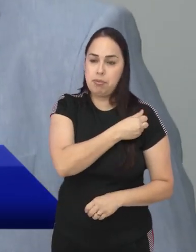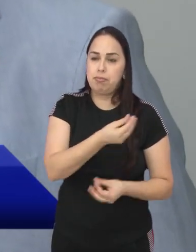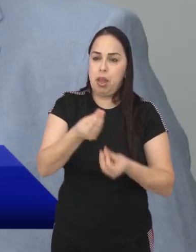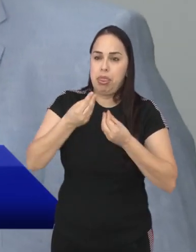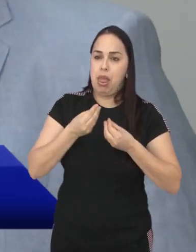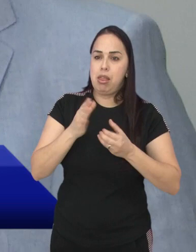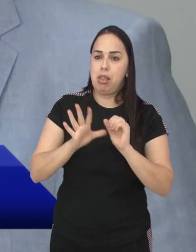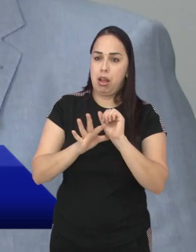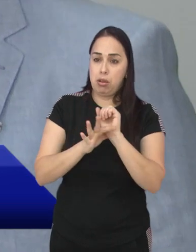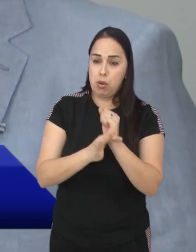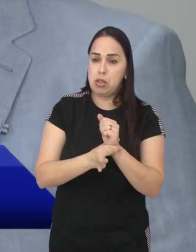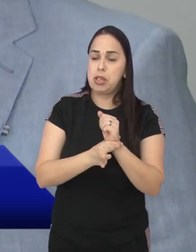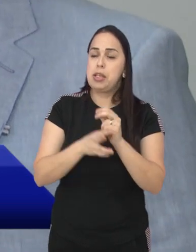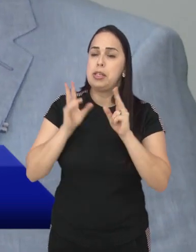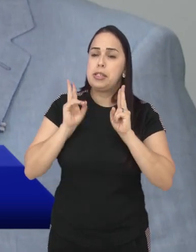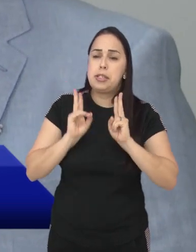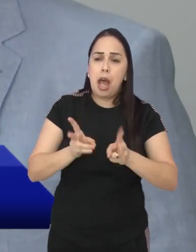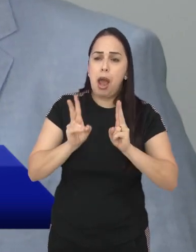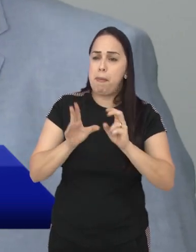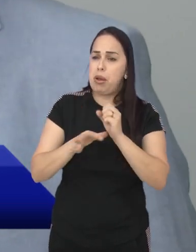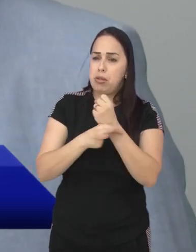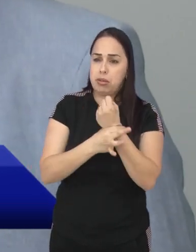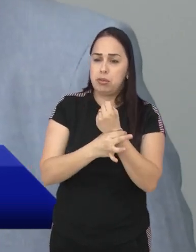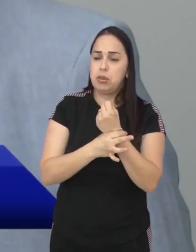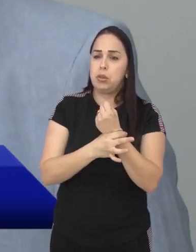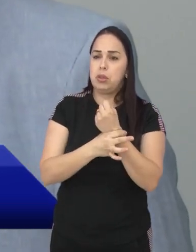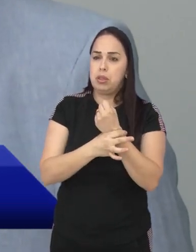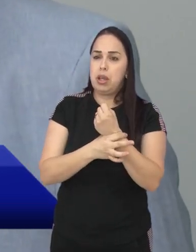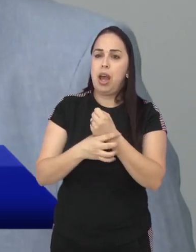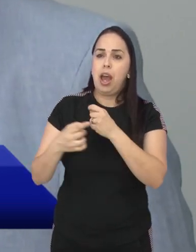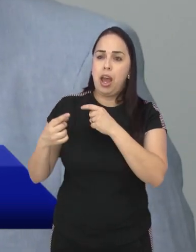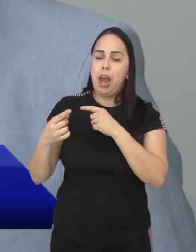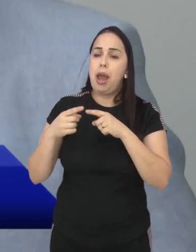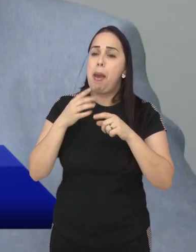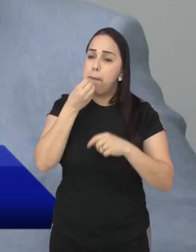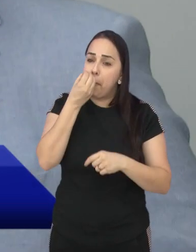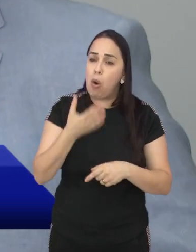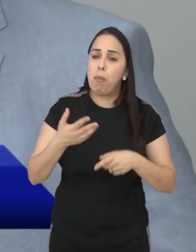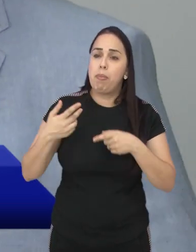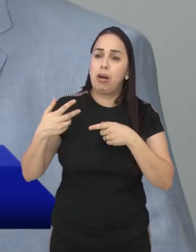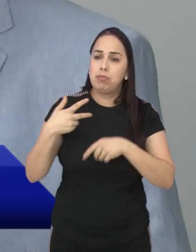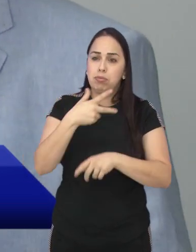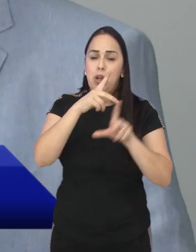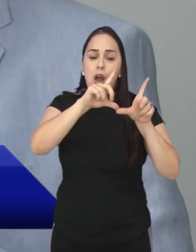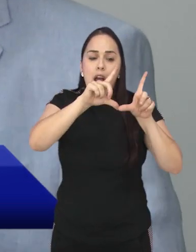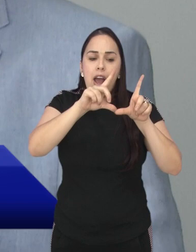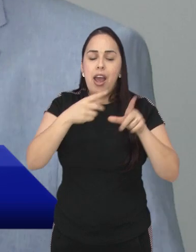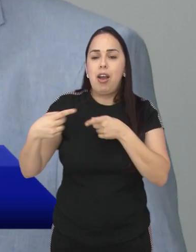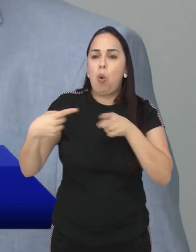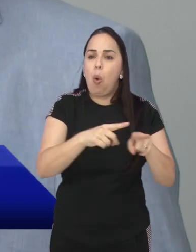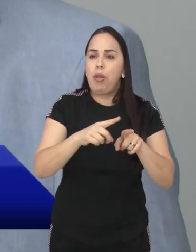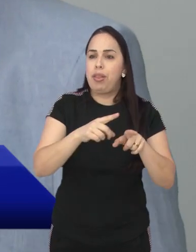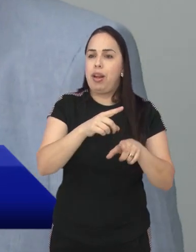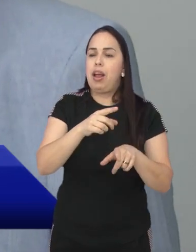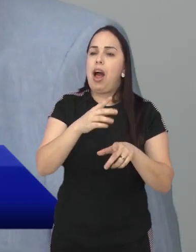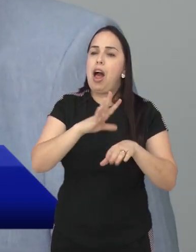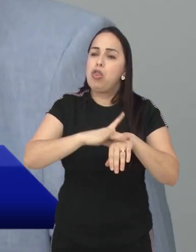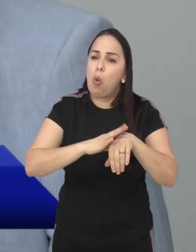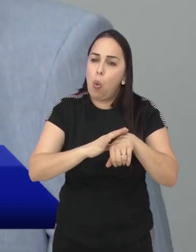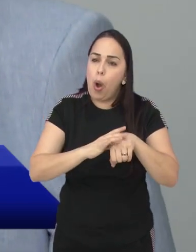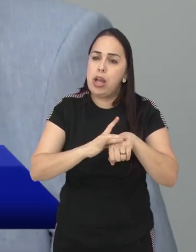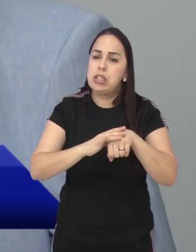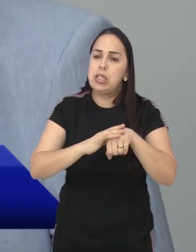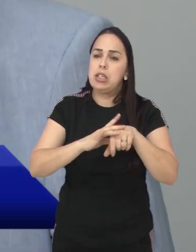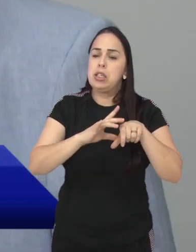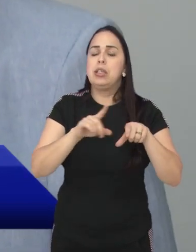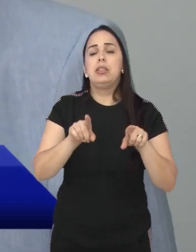é segura sempre foi e é uma das grandes medidas de saúde pública no mundo na humanidade